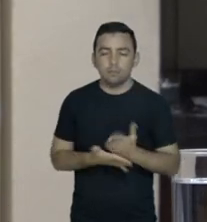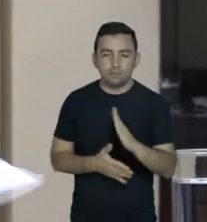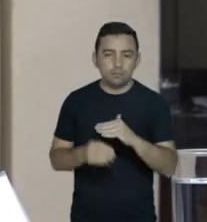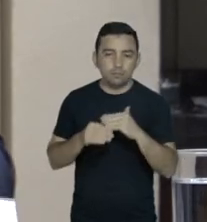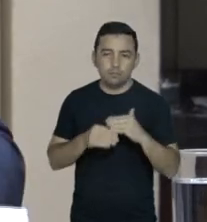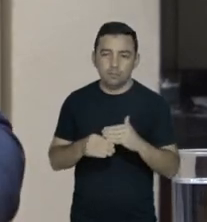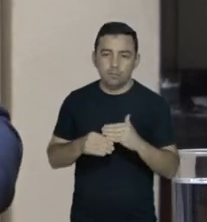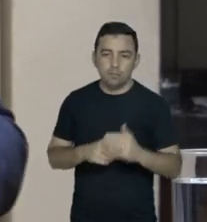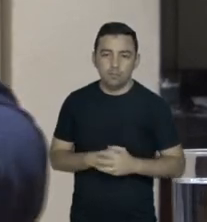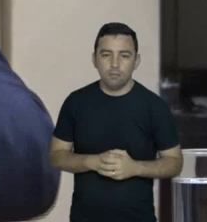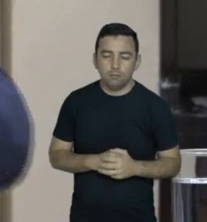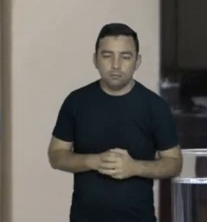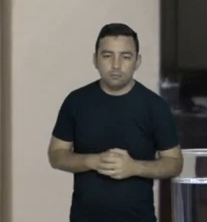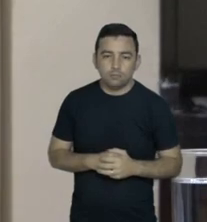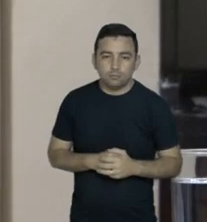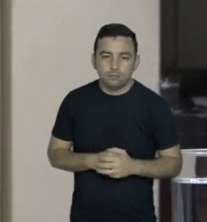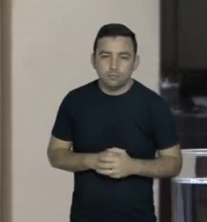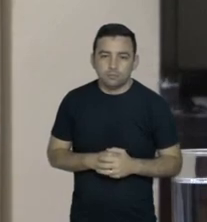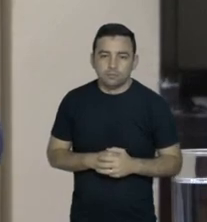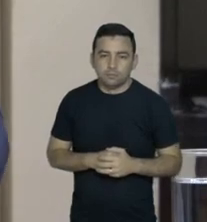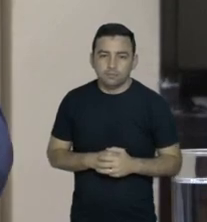por unanimidade.